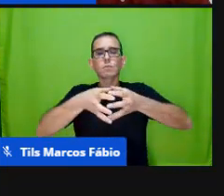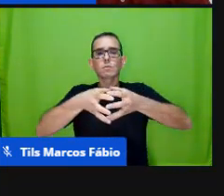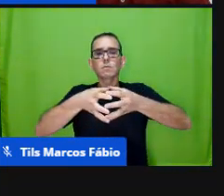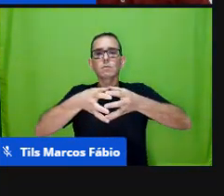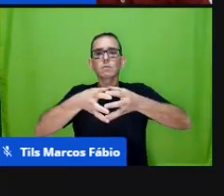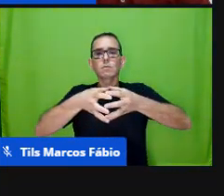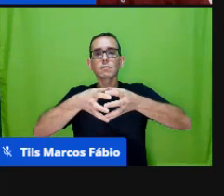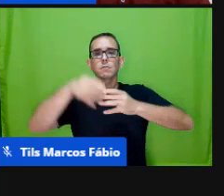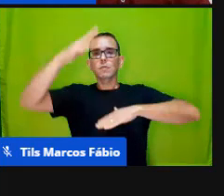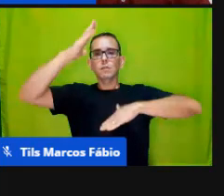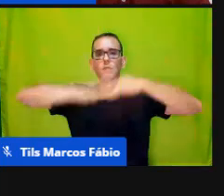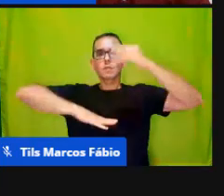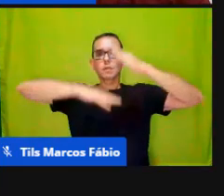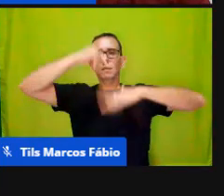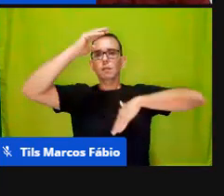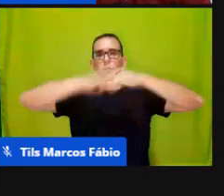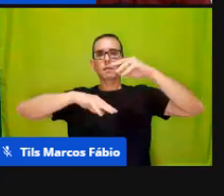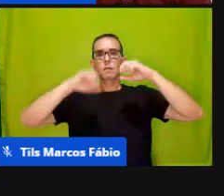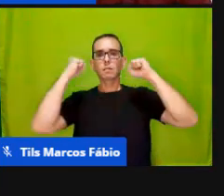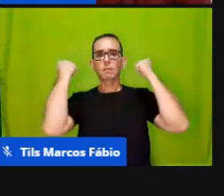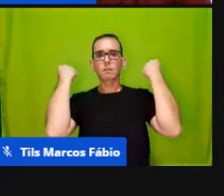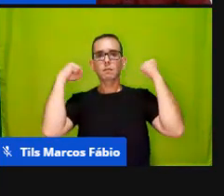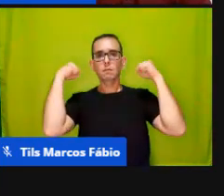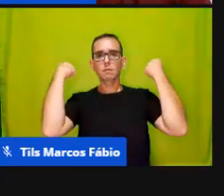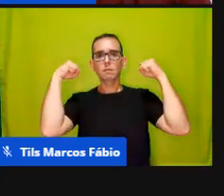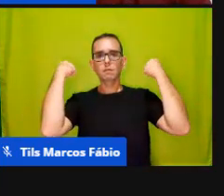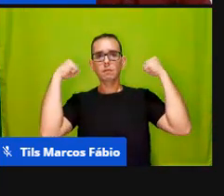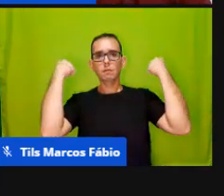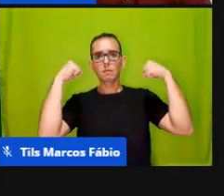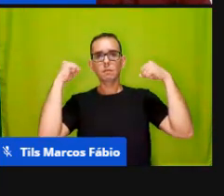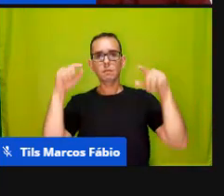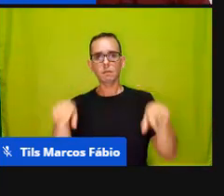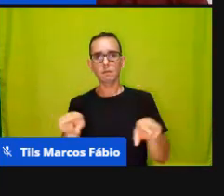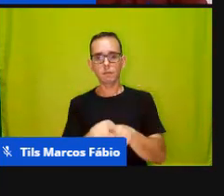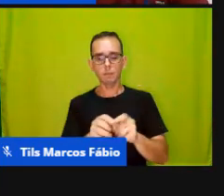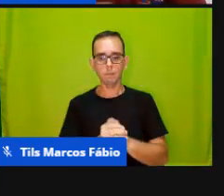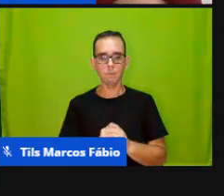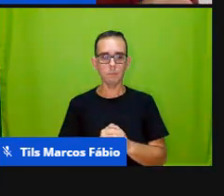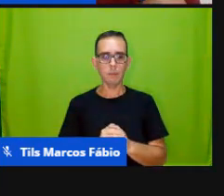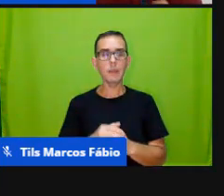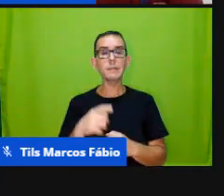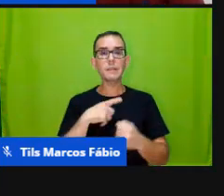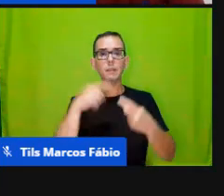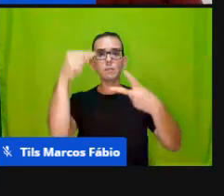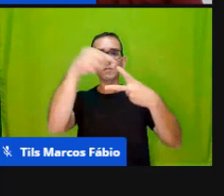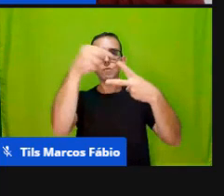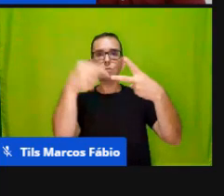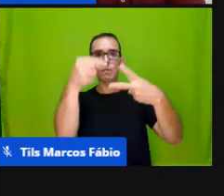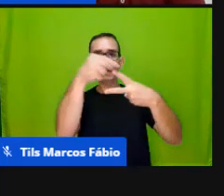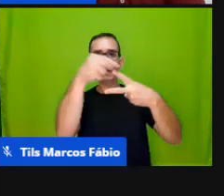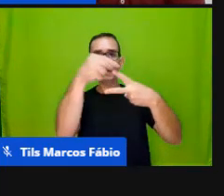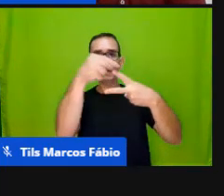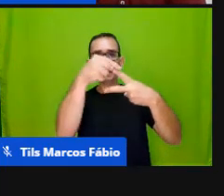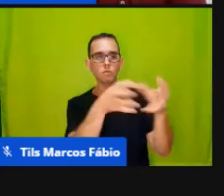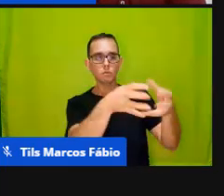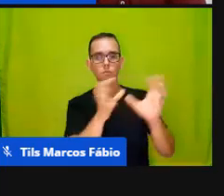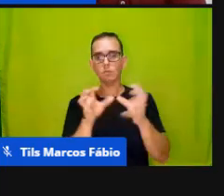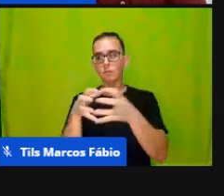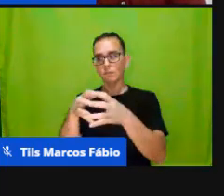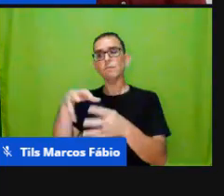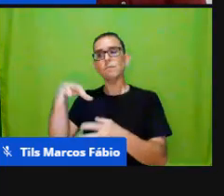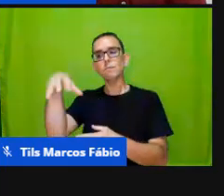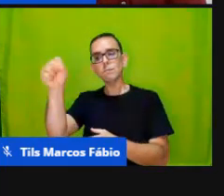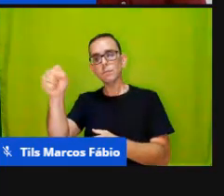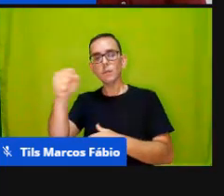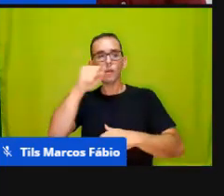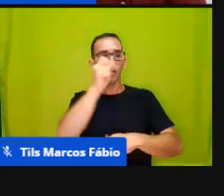dos profissionais de educação física. E duas categorias acabaram ganhando, né? É o professor